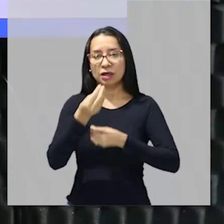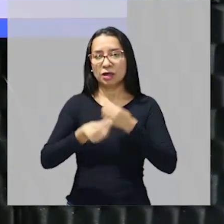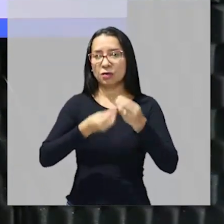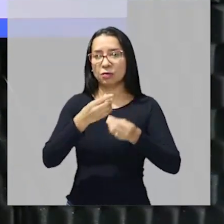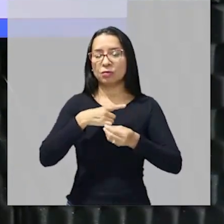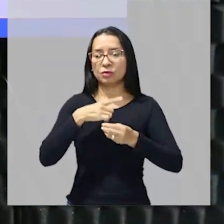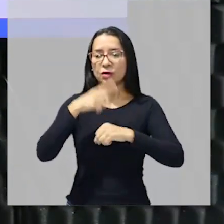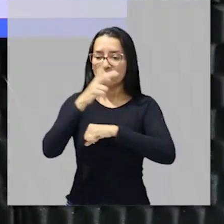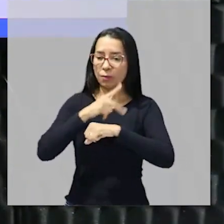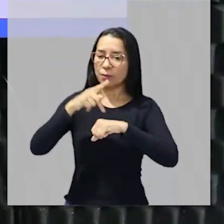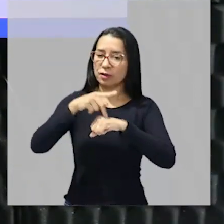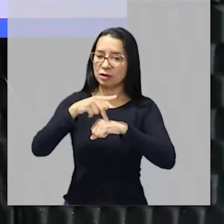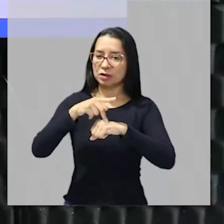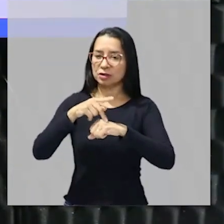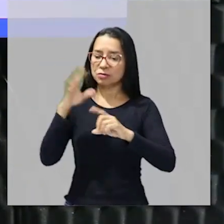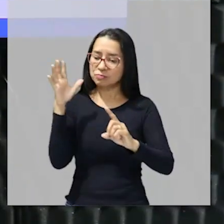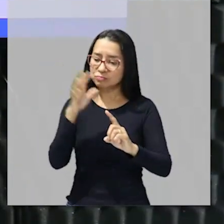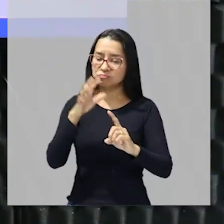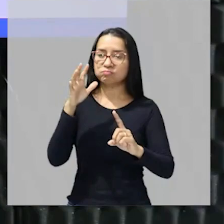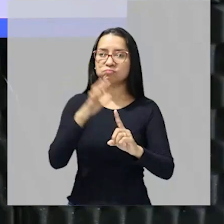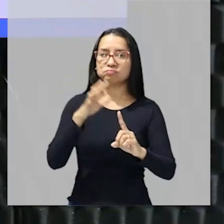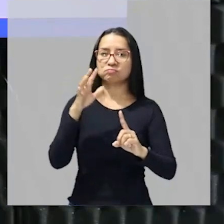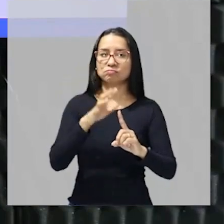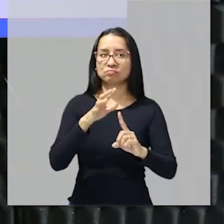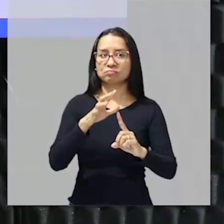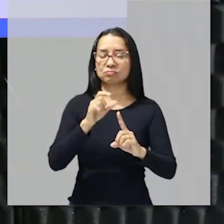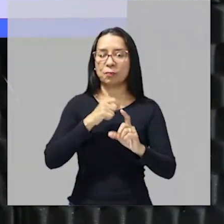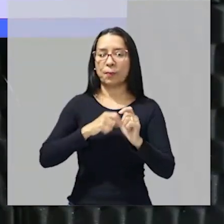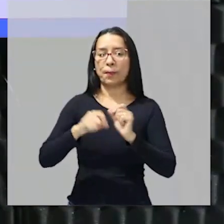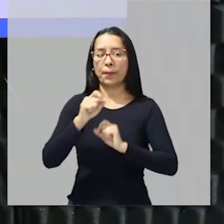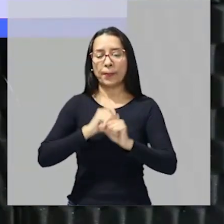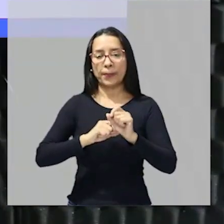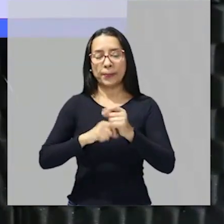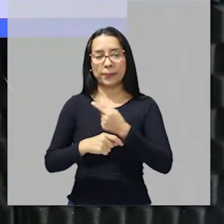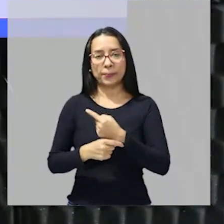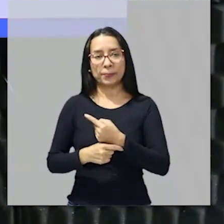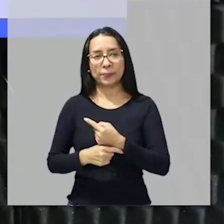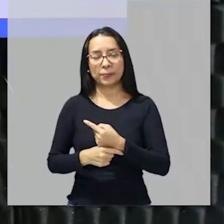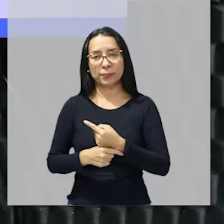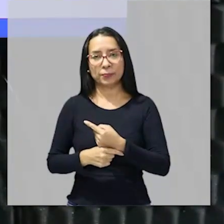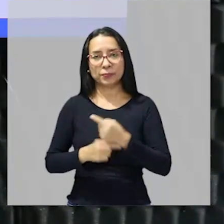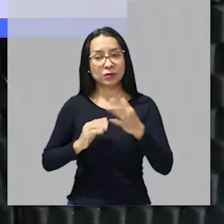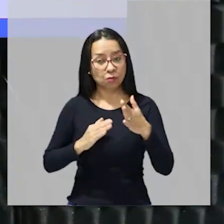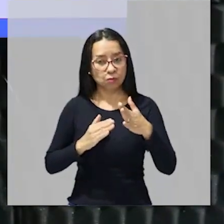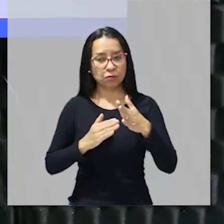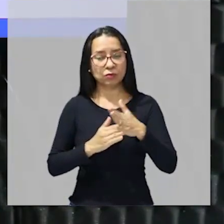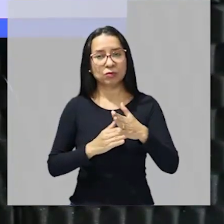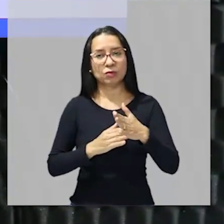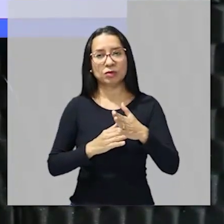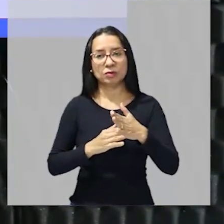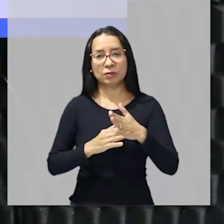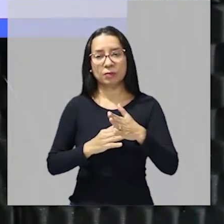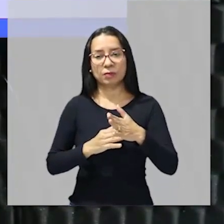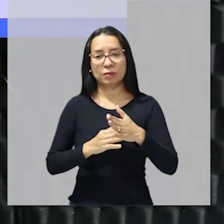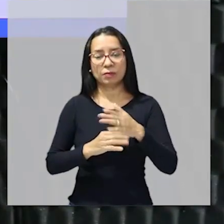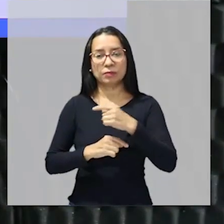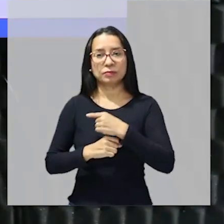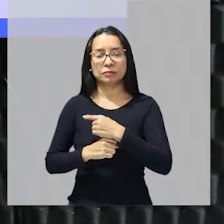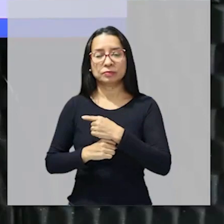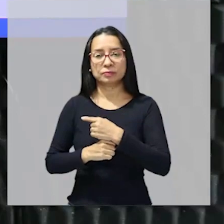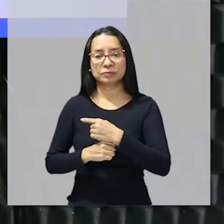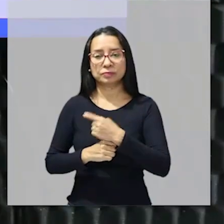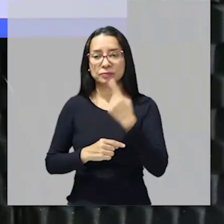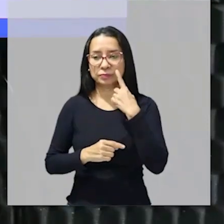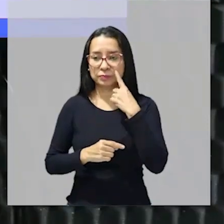quê? Sobre a sua hegemonia. Colocar esse país sobre o seu controle. E é o que vai se ver. Olha só.